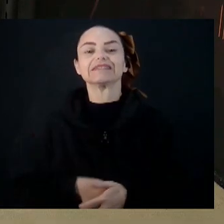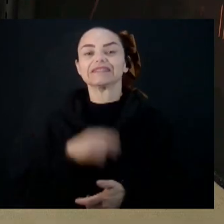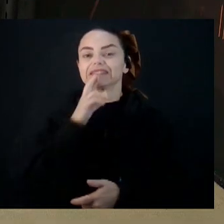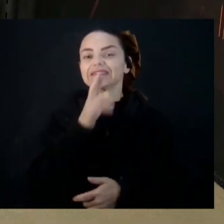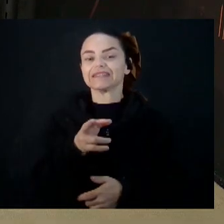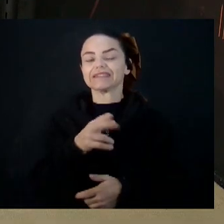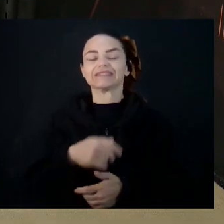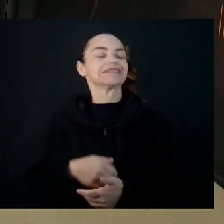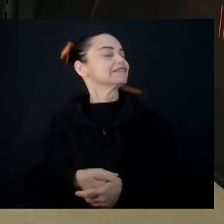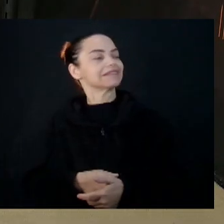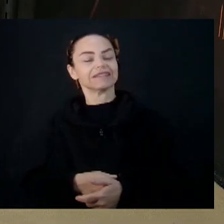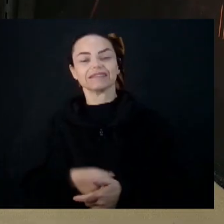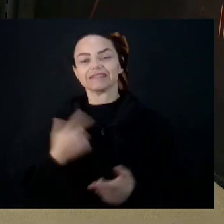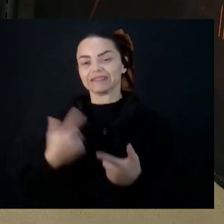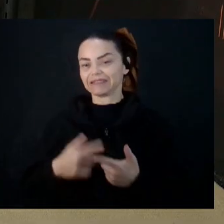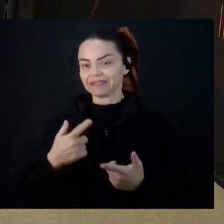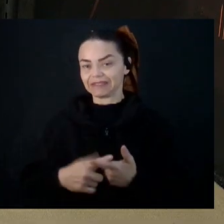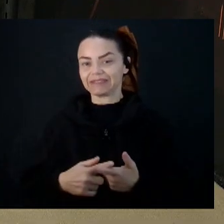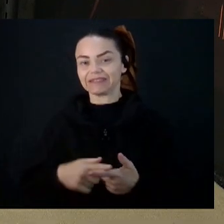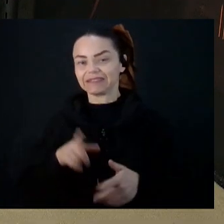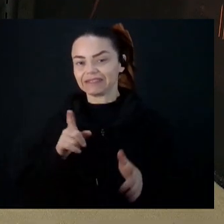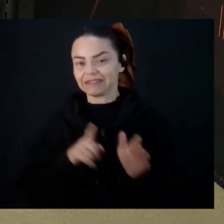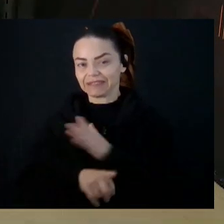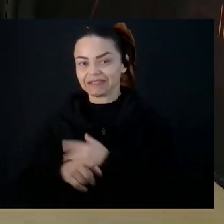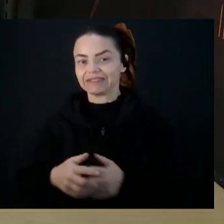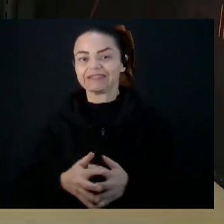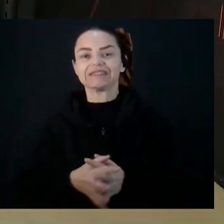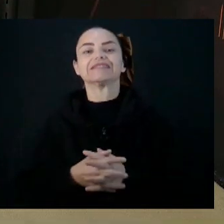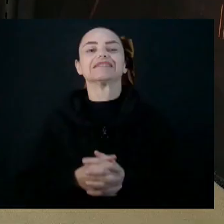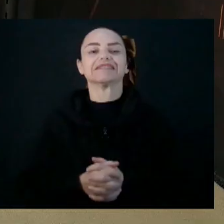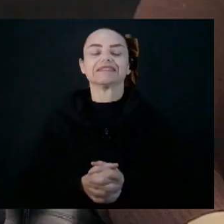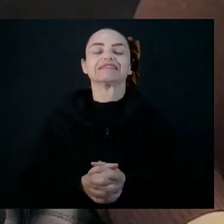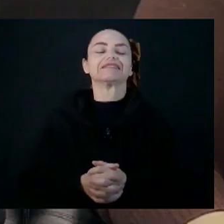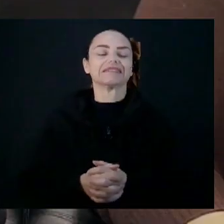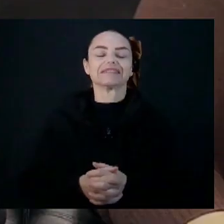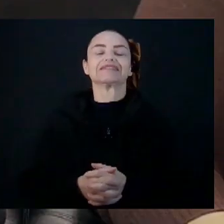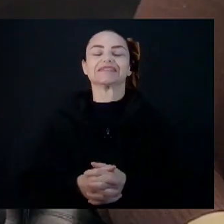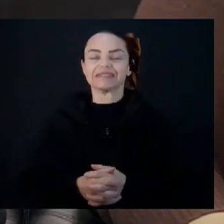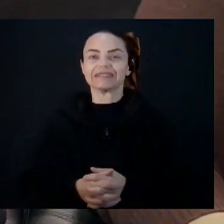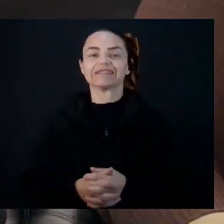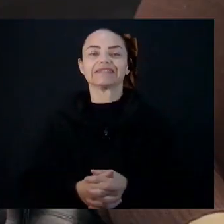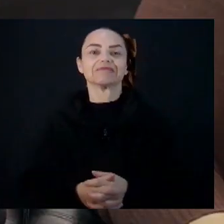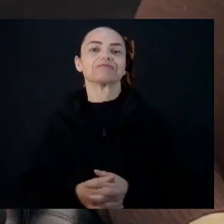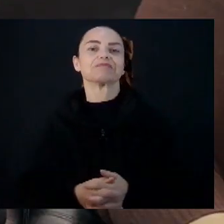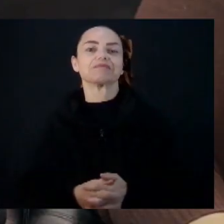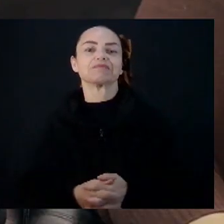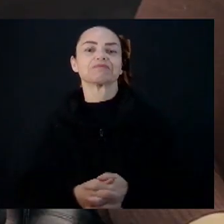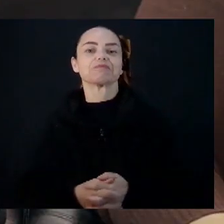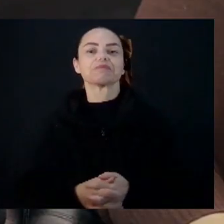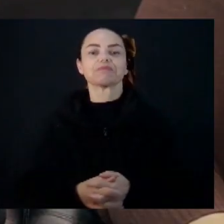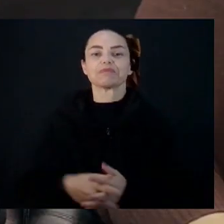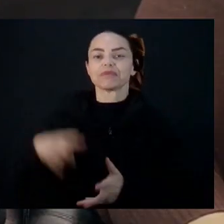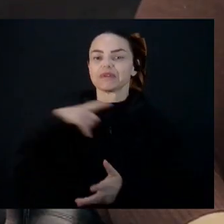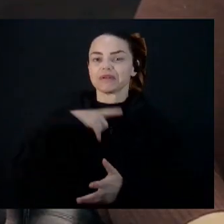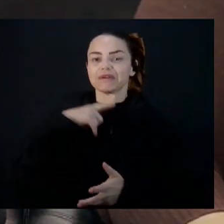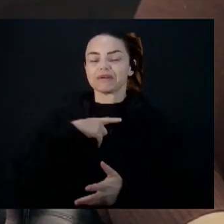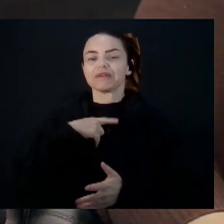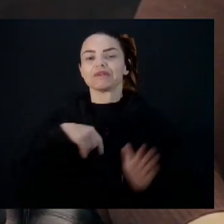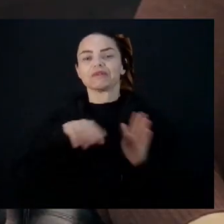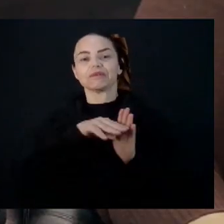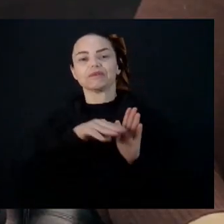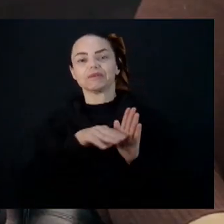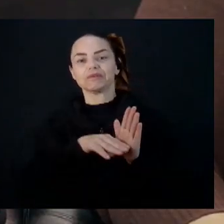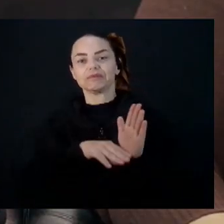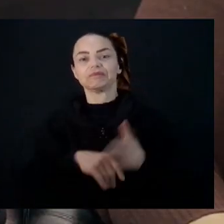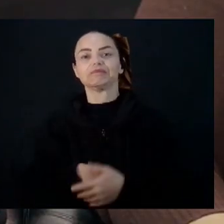aí, porque é uma baita de uma pergunta, né? Essa aí foi caprichada. Essa foi. Mas eu acho que é isso, tem que olhar a metodologia, justamente